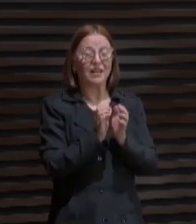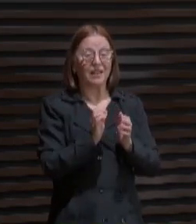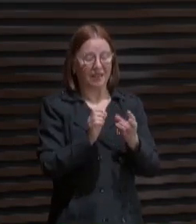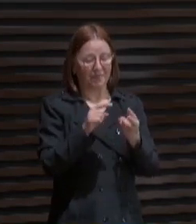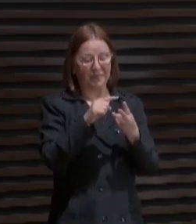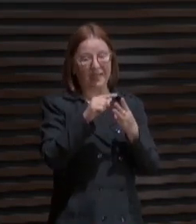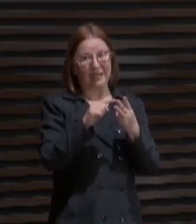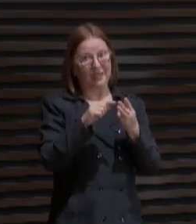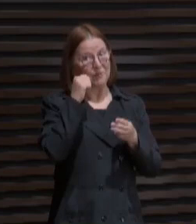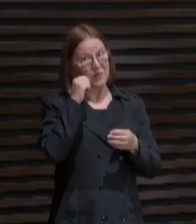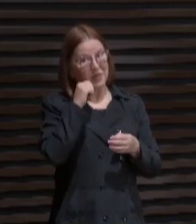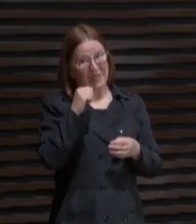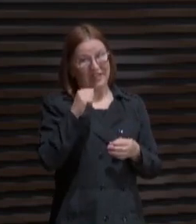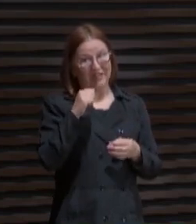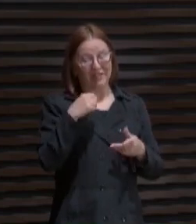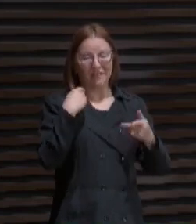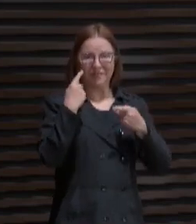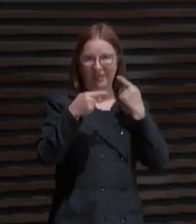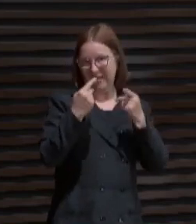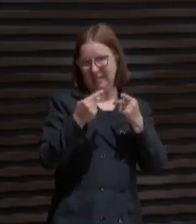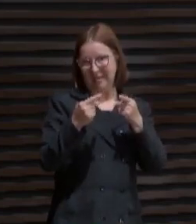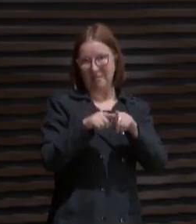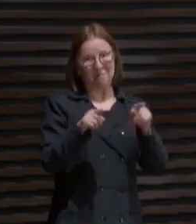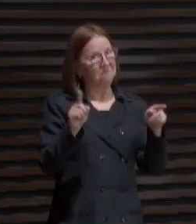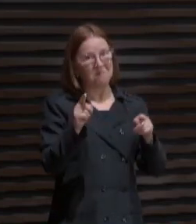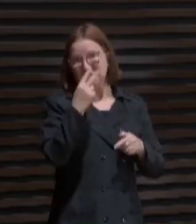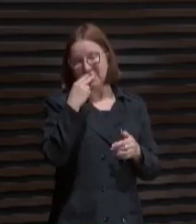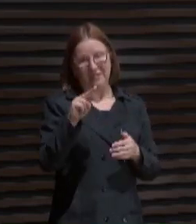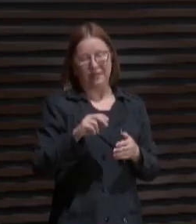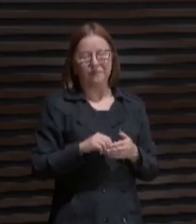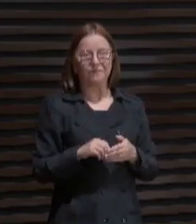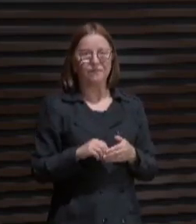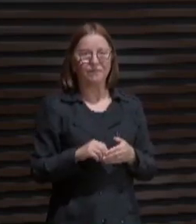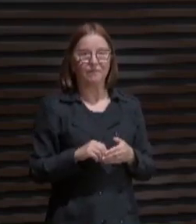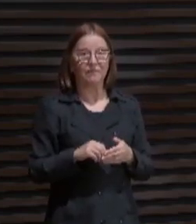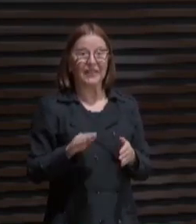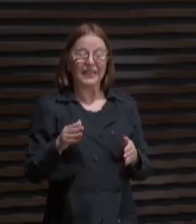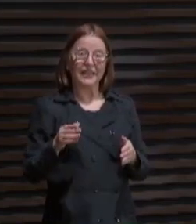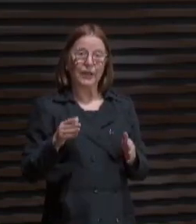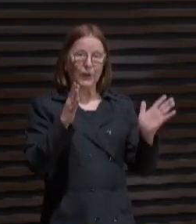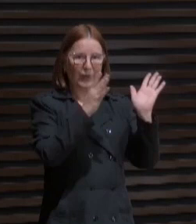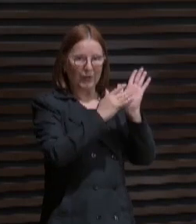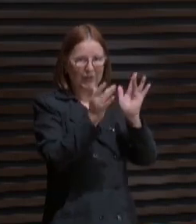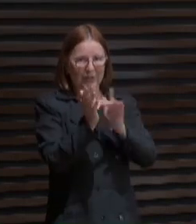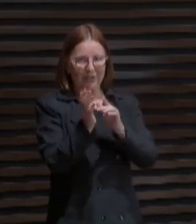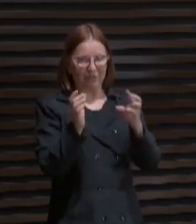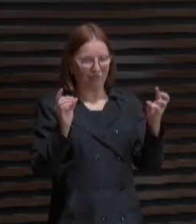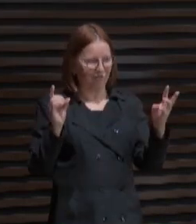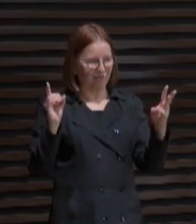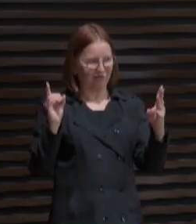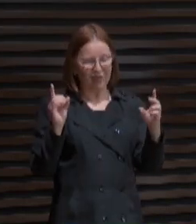o viram. Meus irmãos, Jesus vai para a caminhada com esses 2 discípulos, e